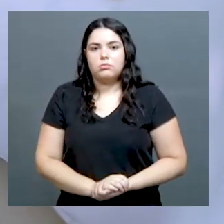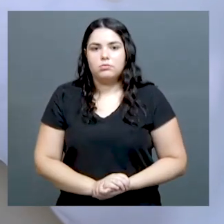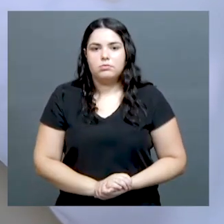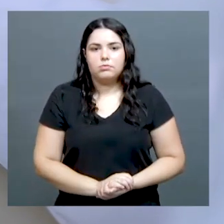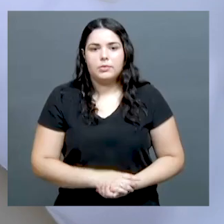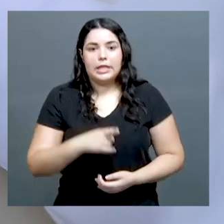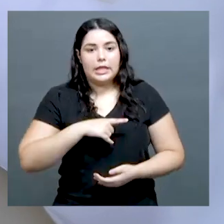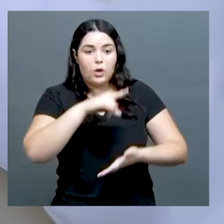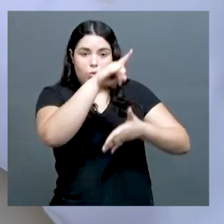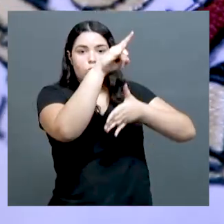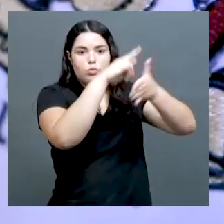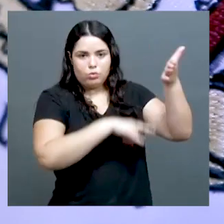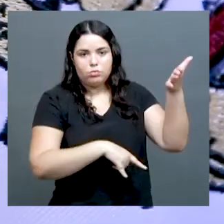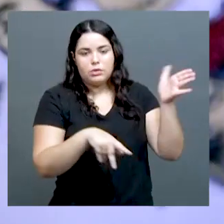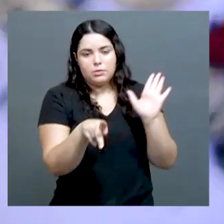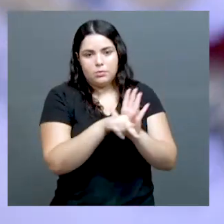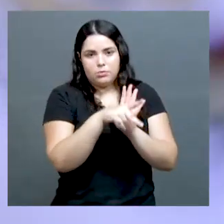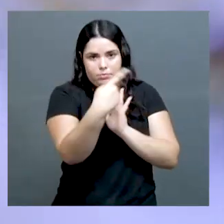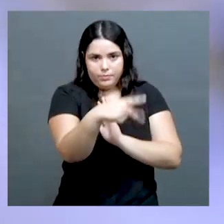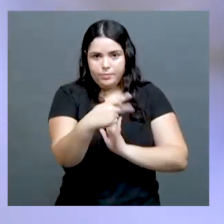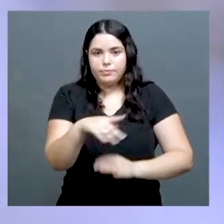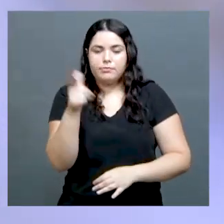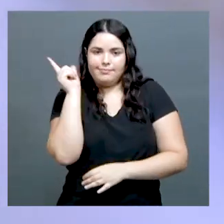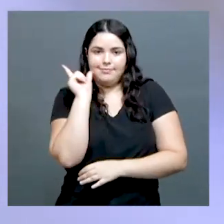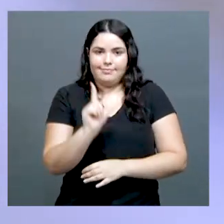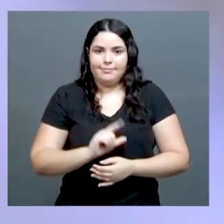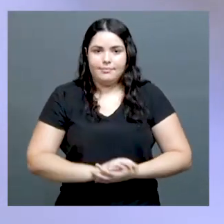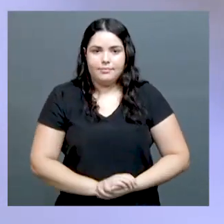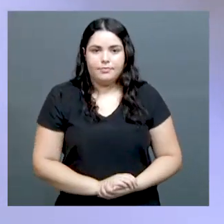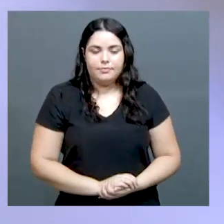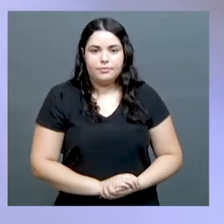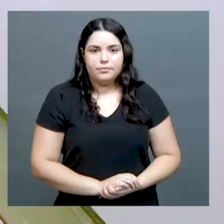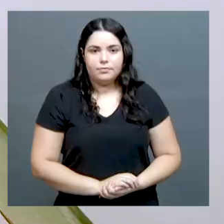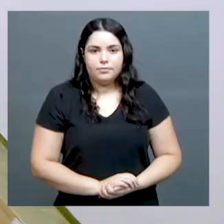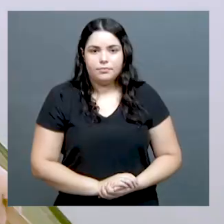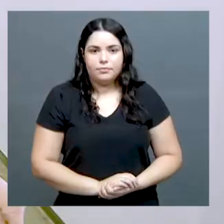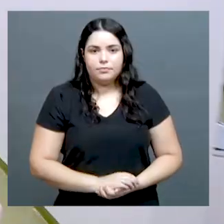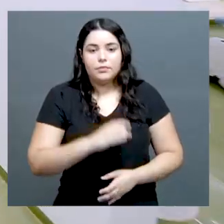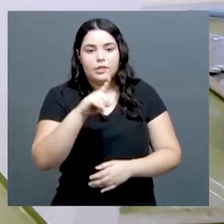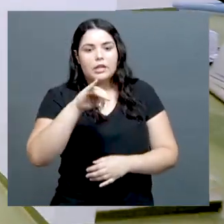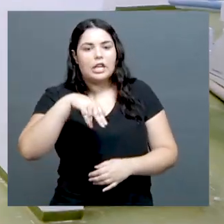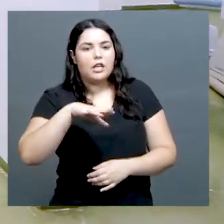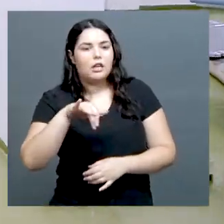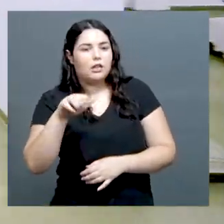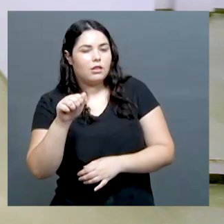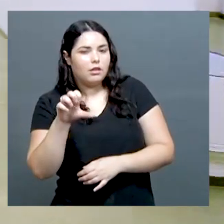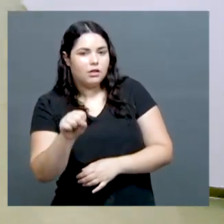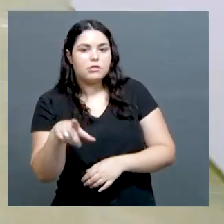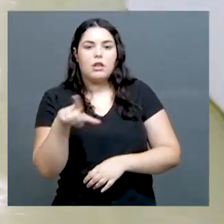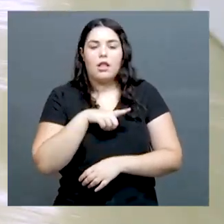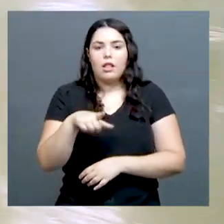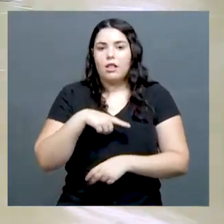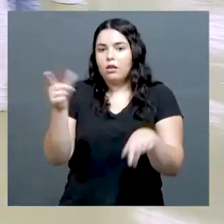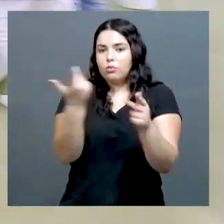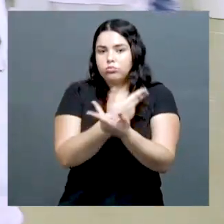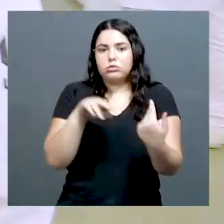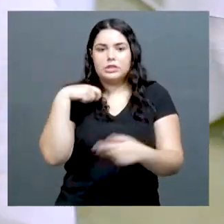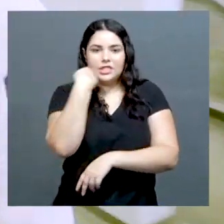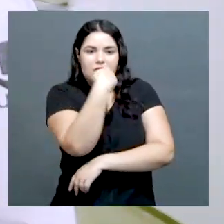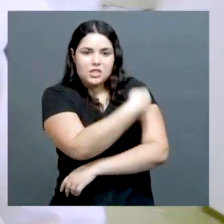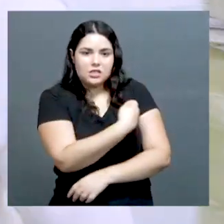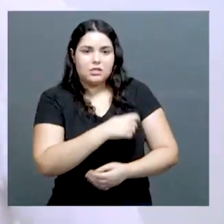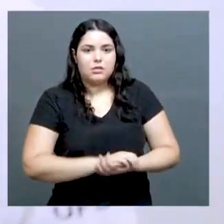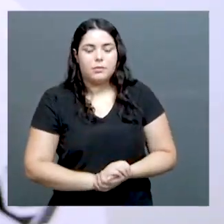pronto-socorro da UFU com um documento de identificação para ser atendido. Nas clínicas integradas, são feitos